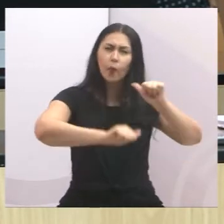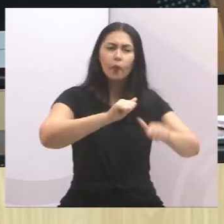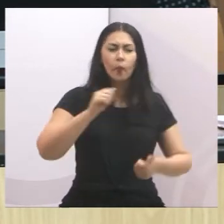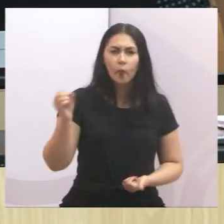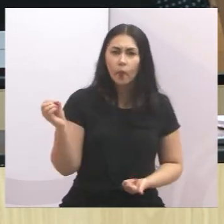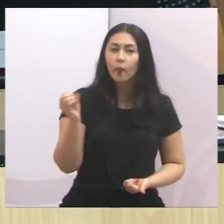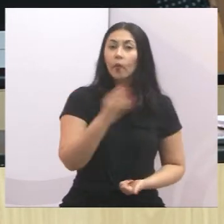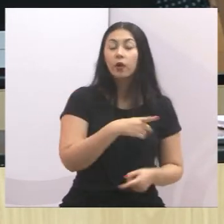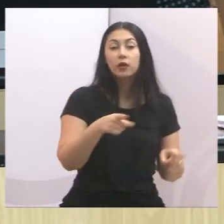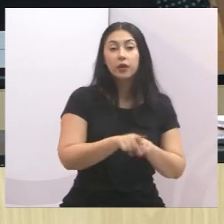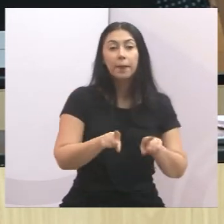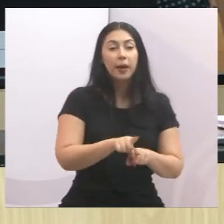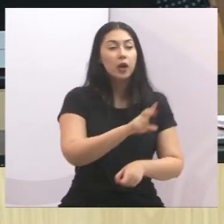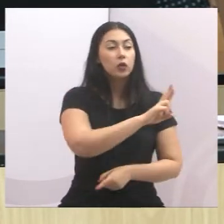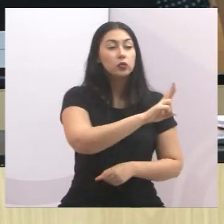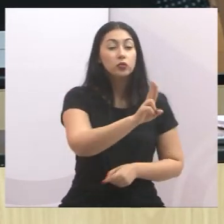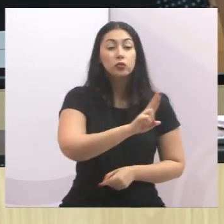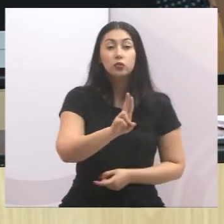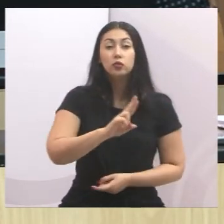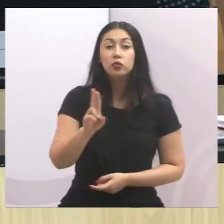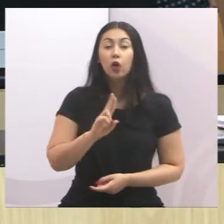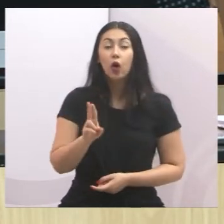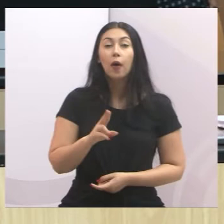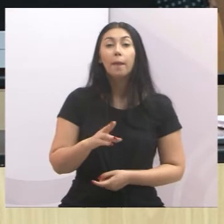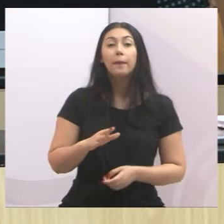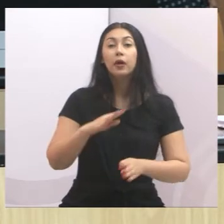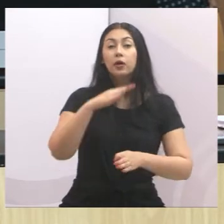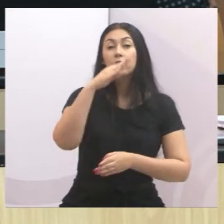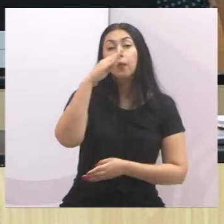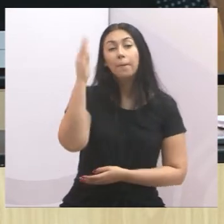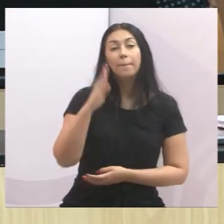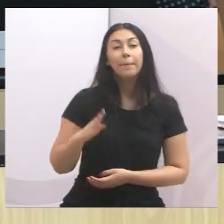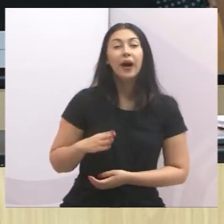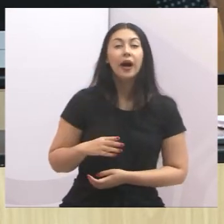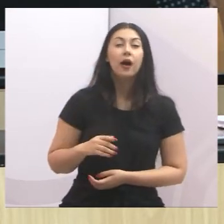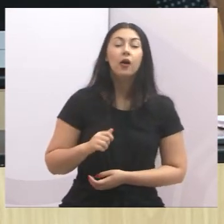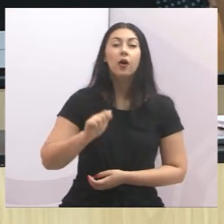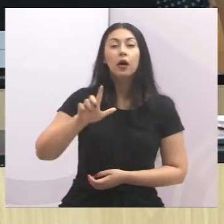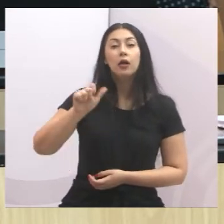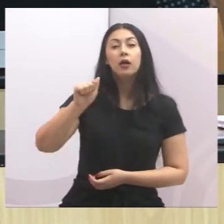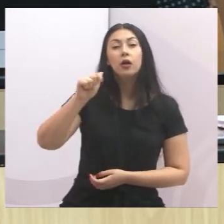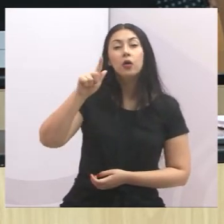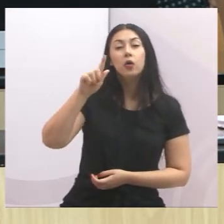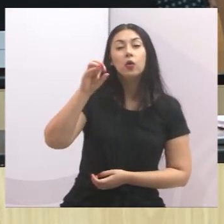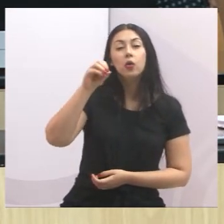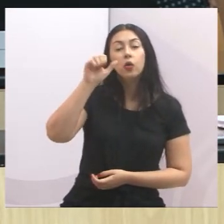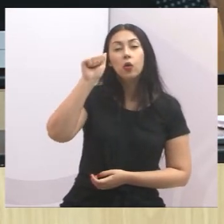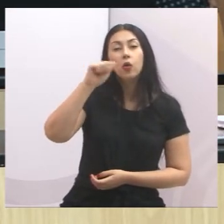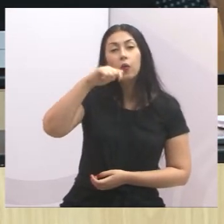à denominação das vias públicas pertencentes ao bairro Lagoa Azul, em Jacareí. Autoria,